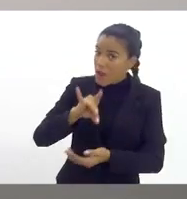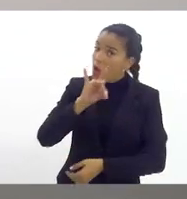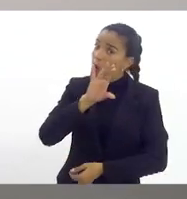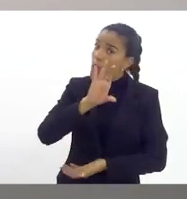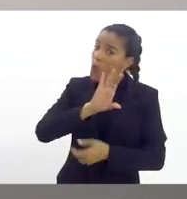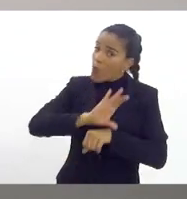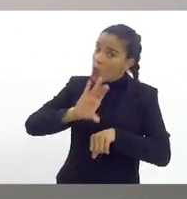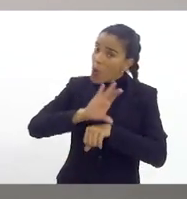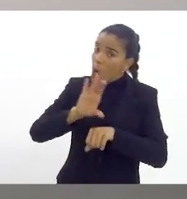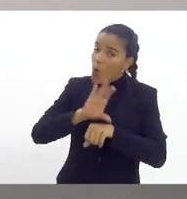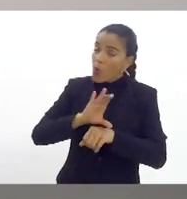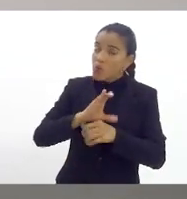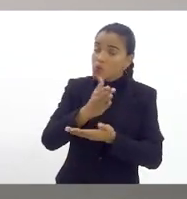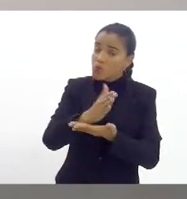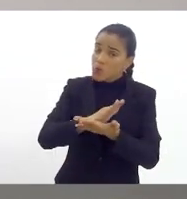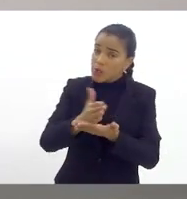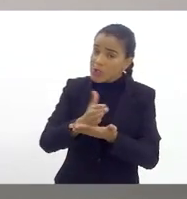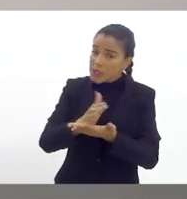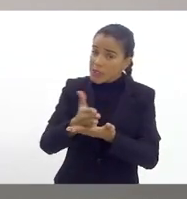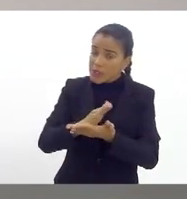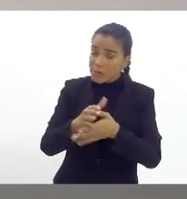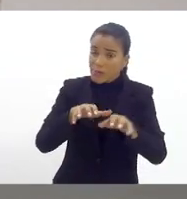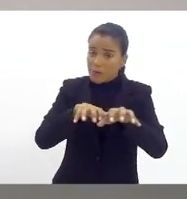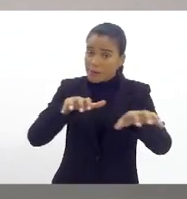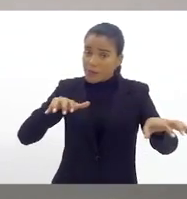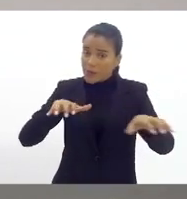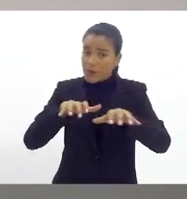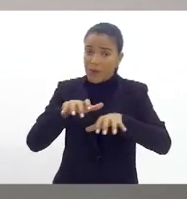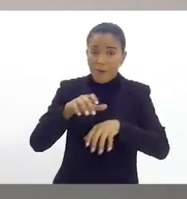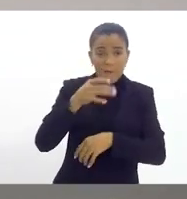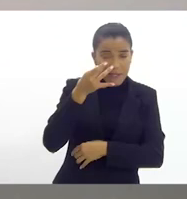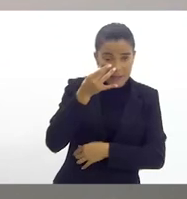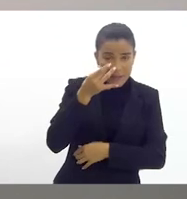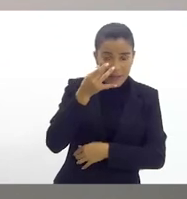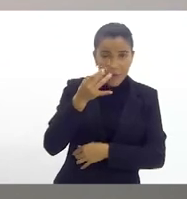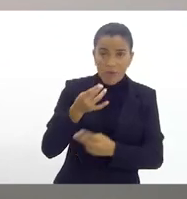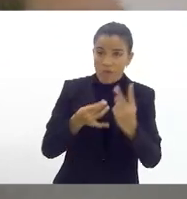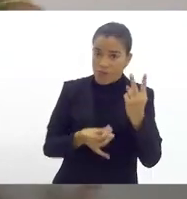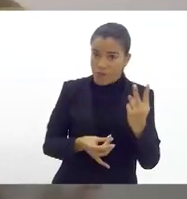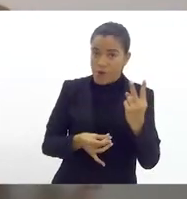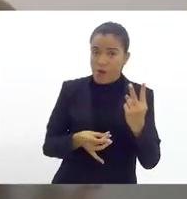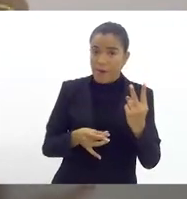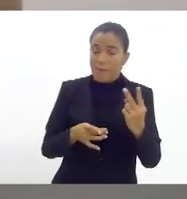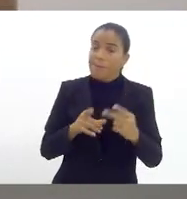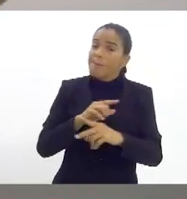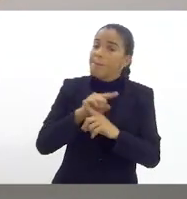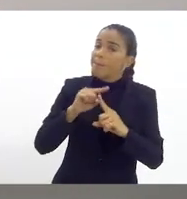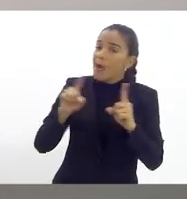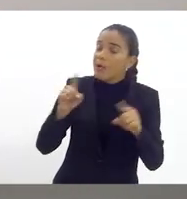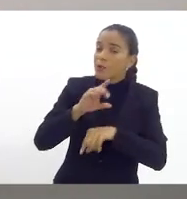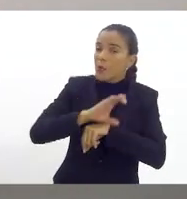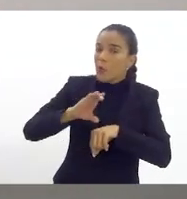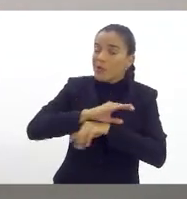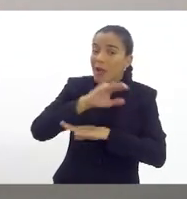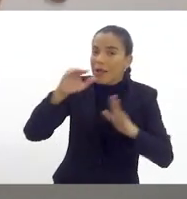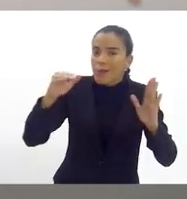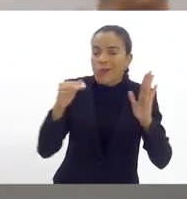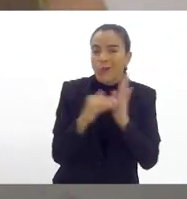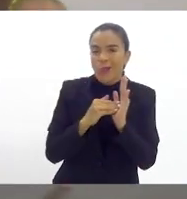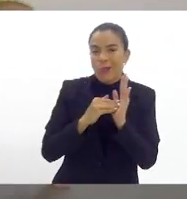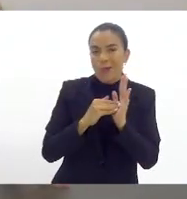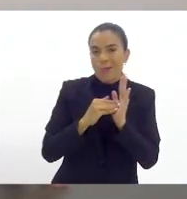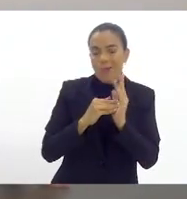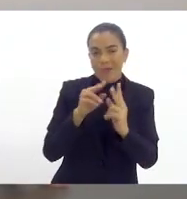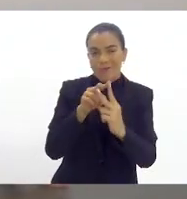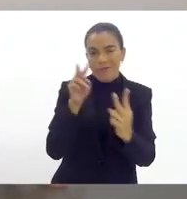semi presencial e outra coisa sobre cursos que são integralmente é de que aí são um outro